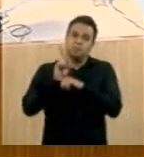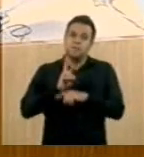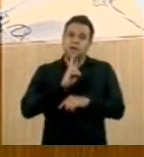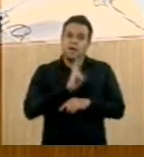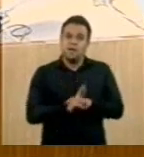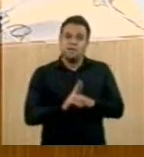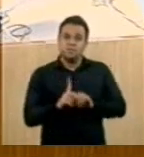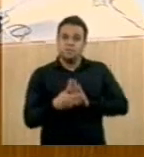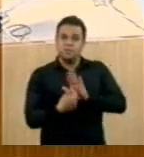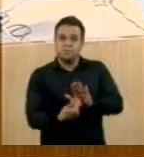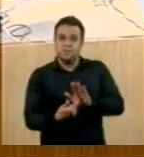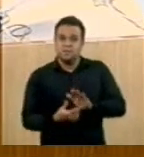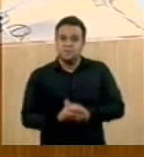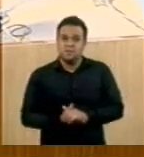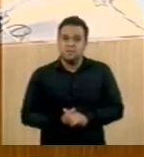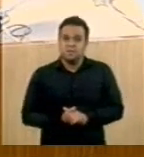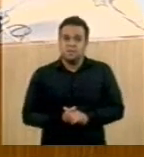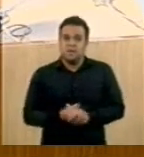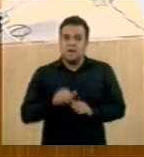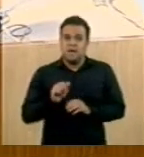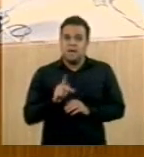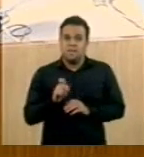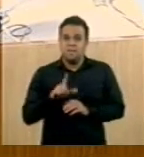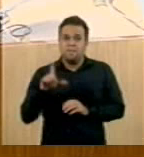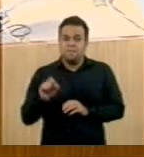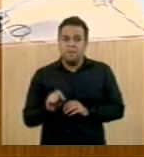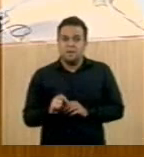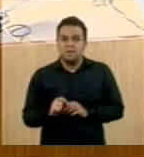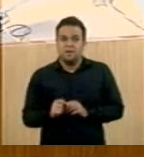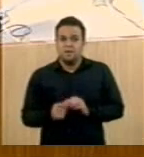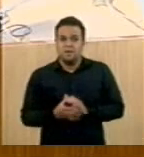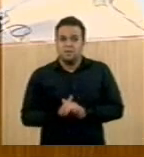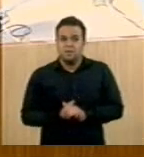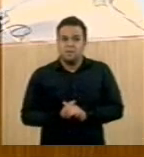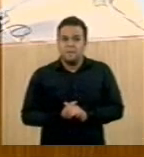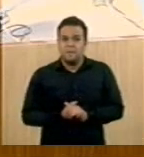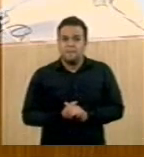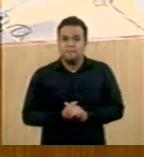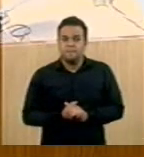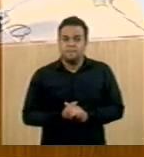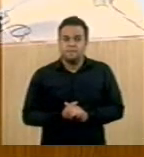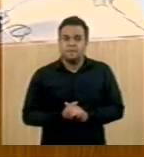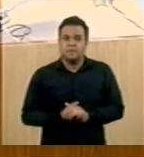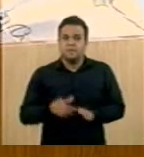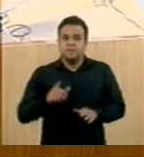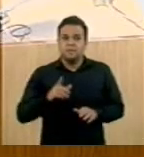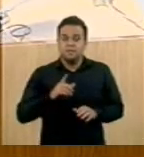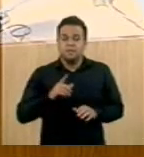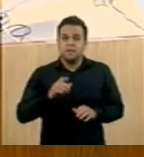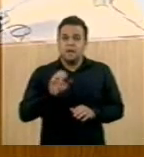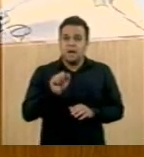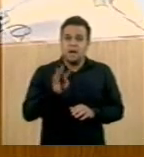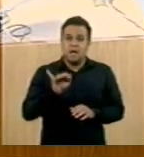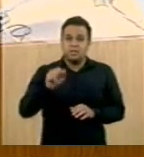que apresentamos a este apelo. E cito aqui, senhora presidente, as lições da professora Kátia Kozik,